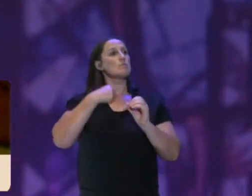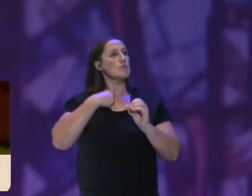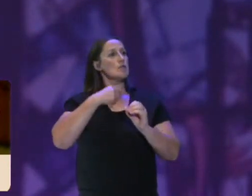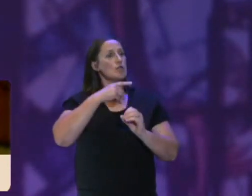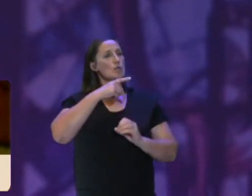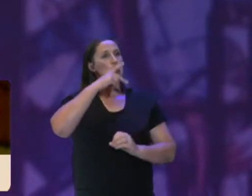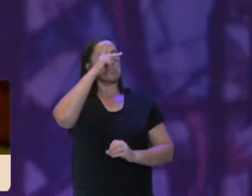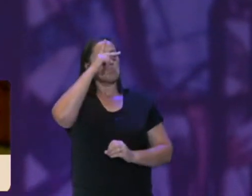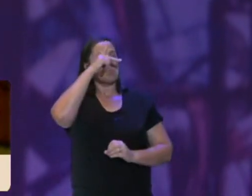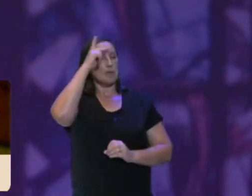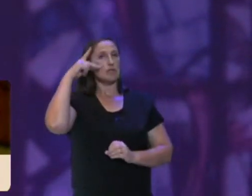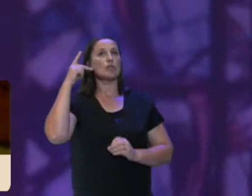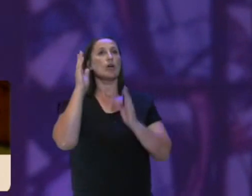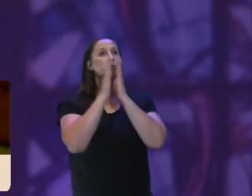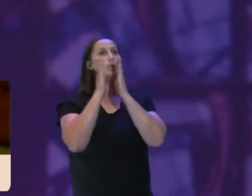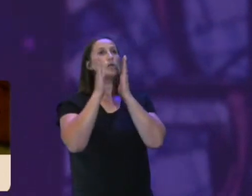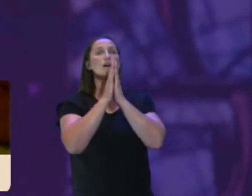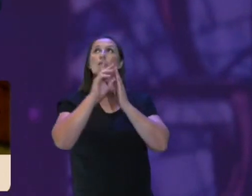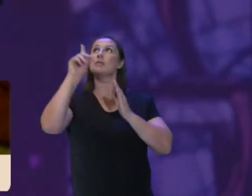coragem,